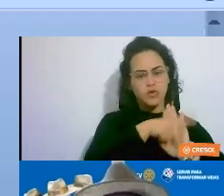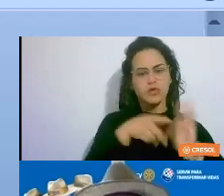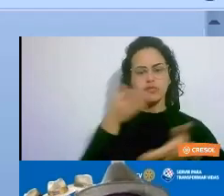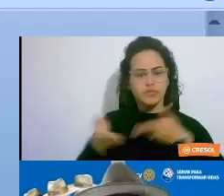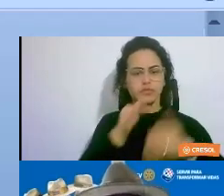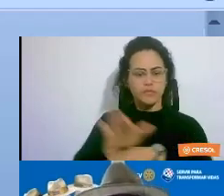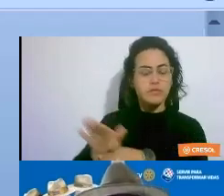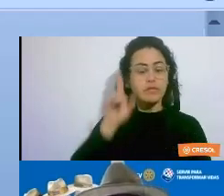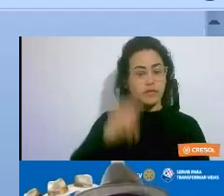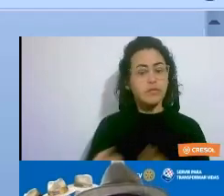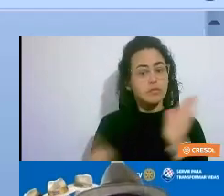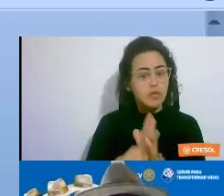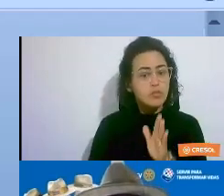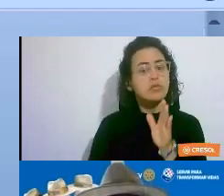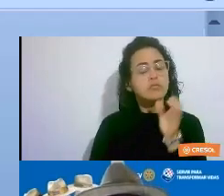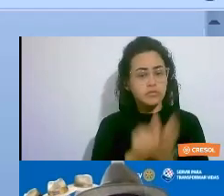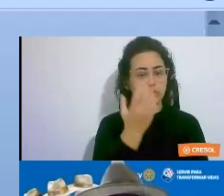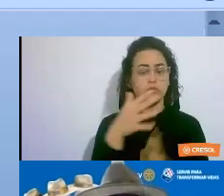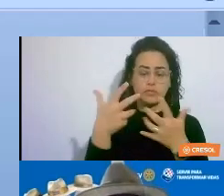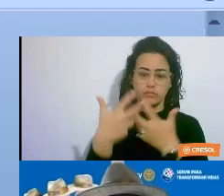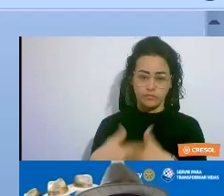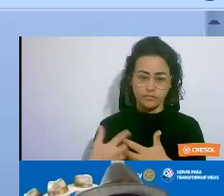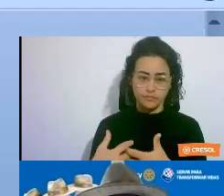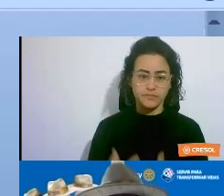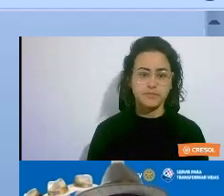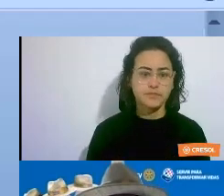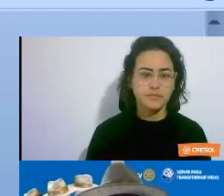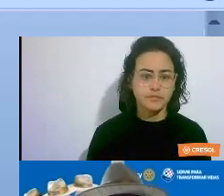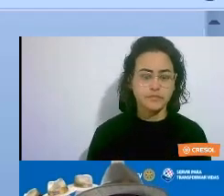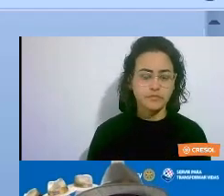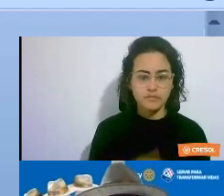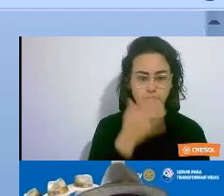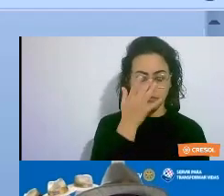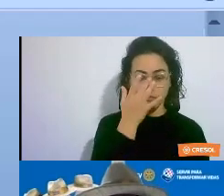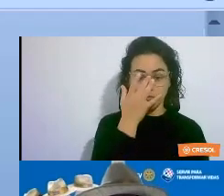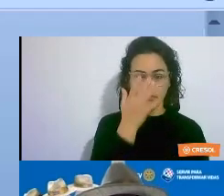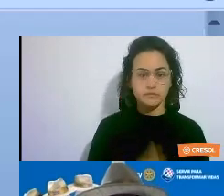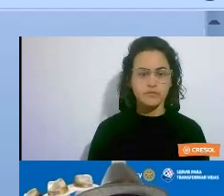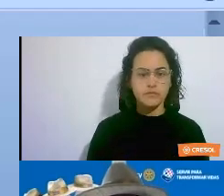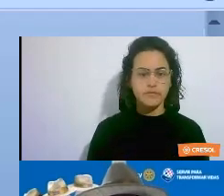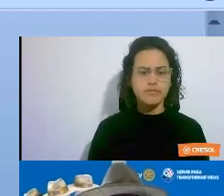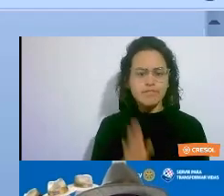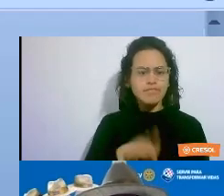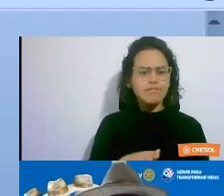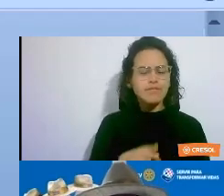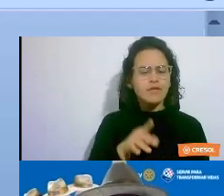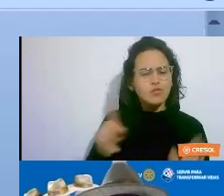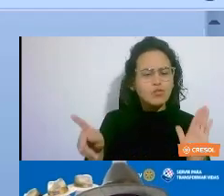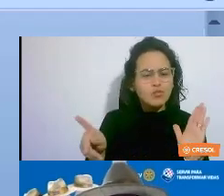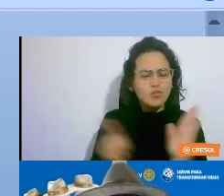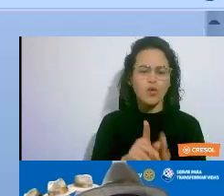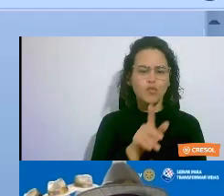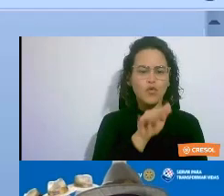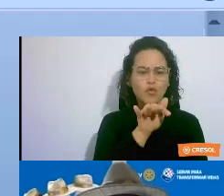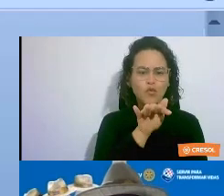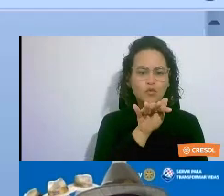nossa Fundação Rotária. E aí, quais são os programas da nossa Fundação Rotária? Né?